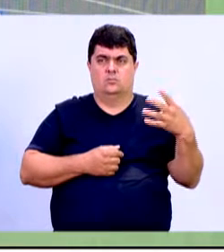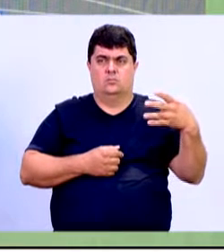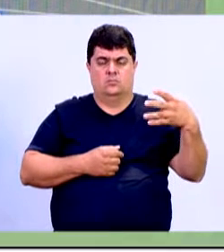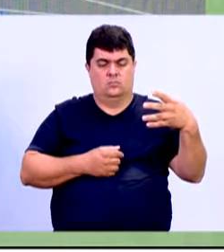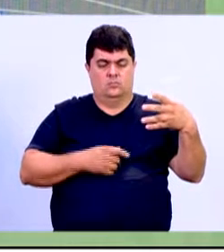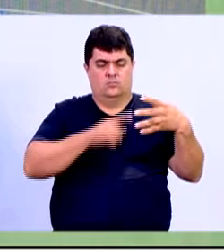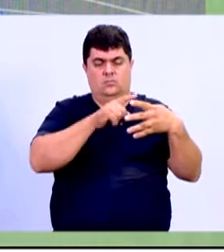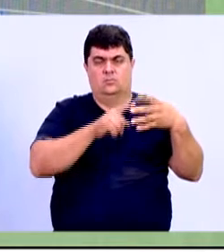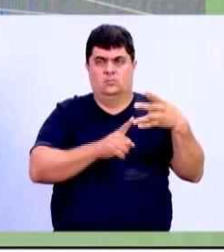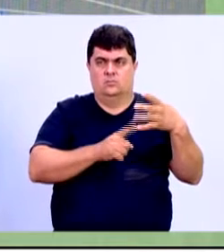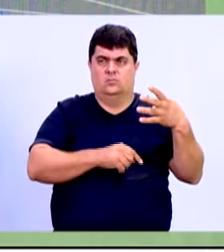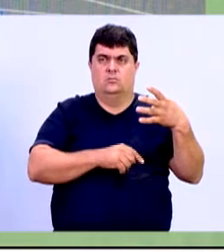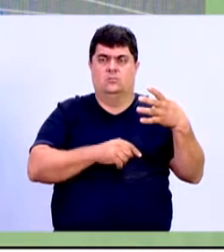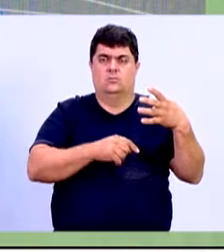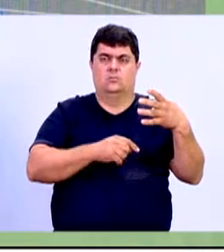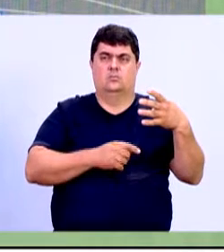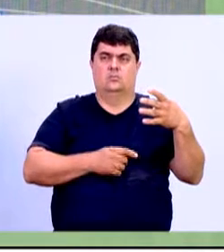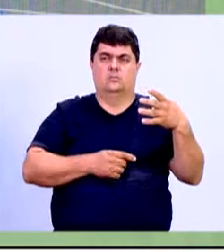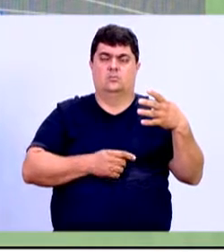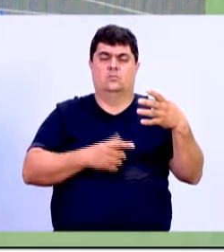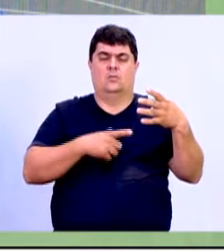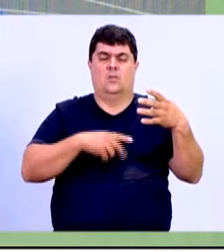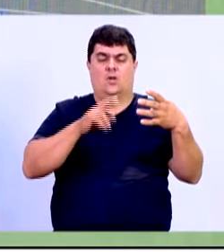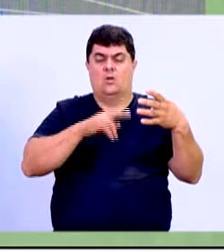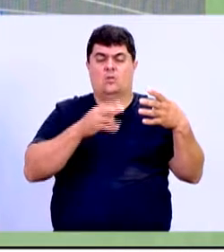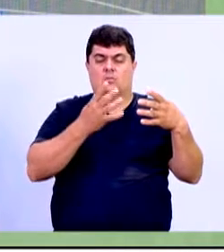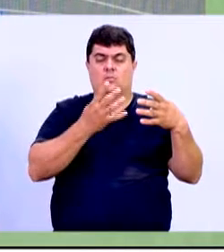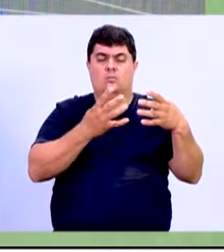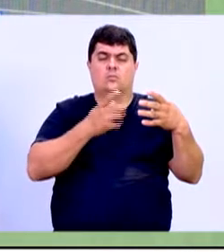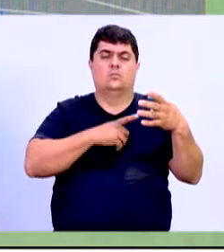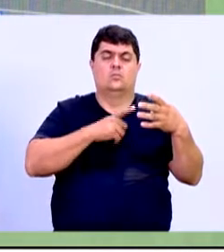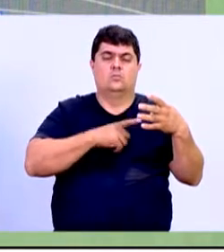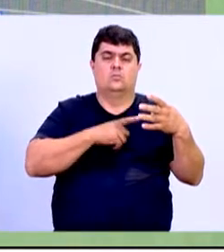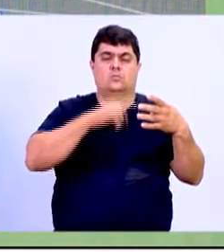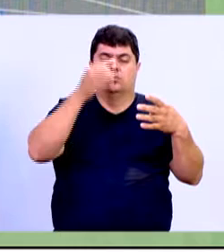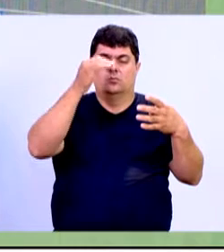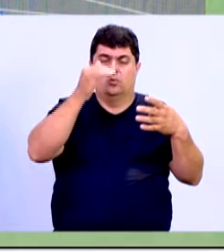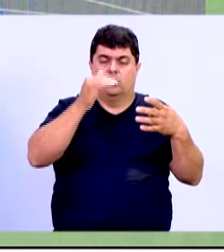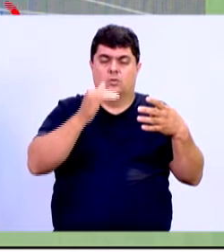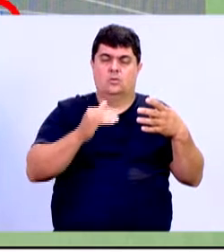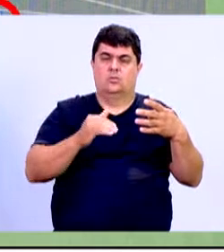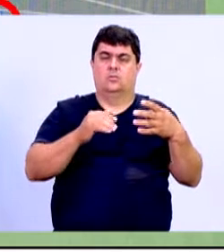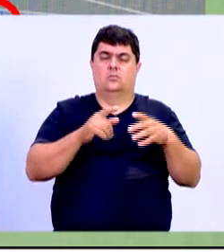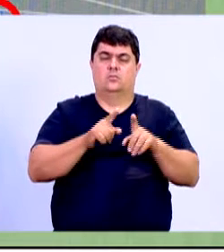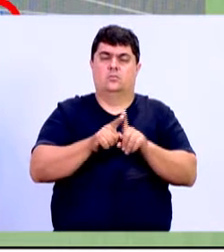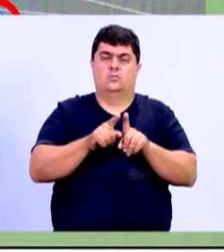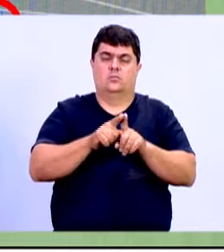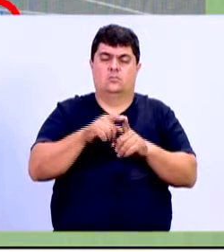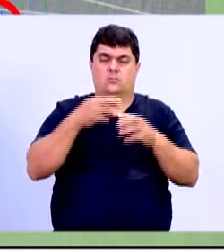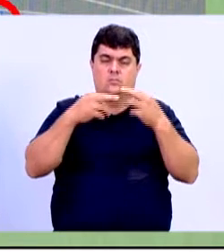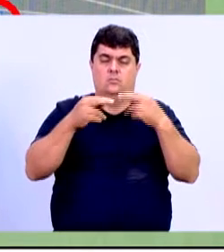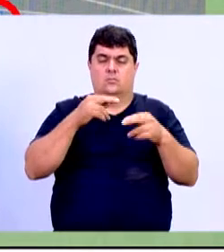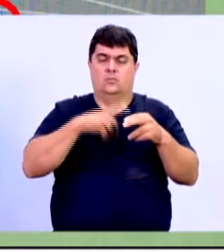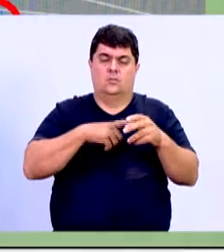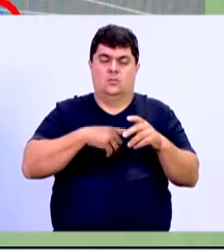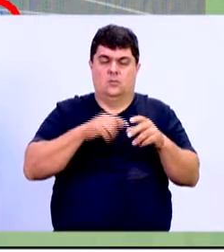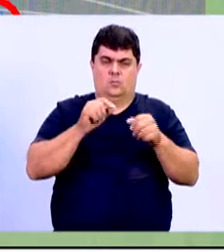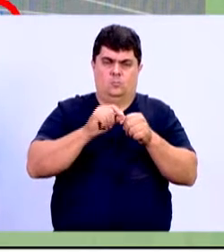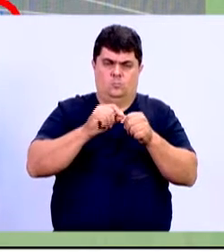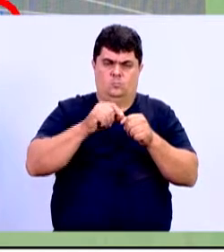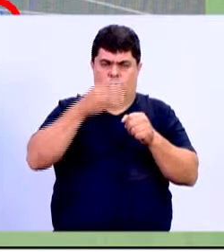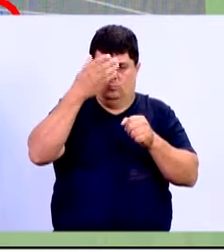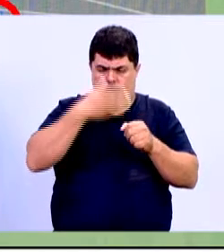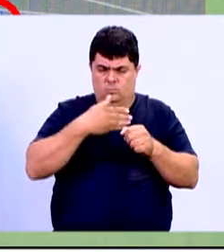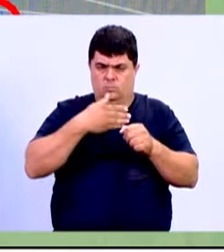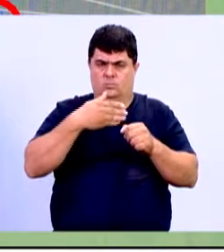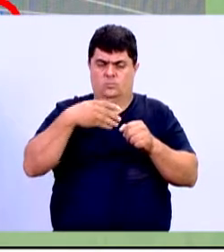switches de núcleo e aqui os de borda, que ficam em cada andar, tá? A rede é 100% certificada, como eu havia falado, então